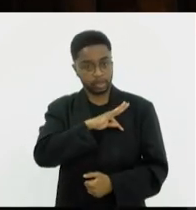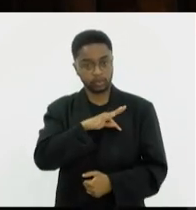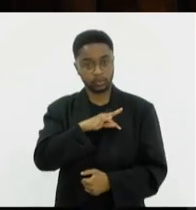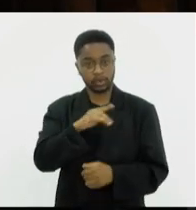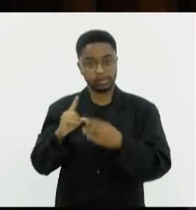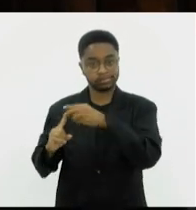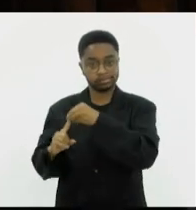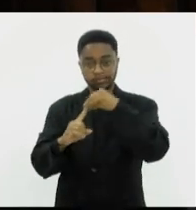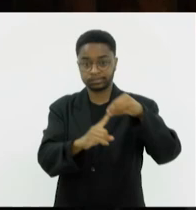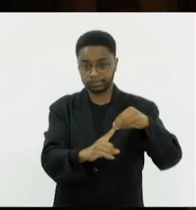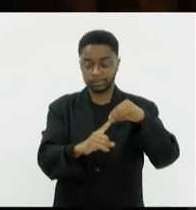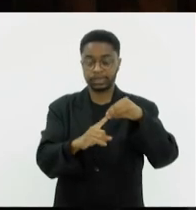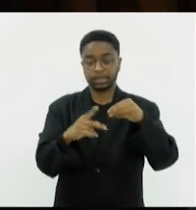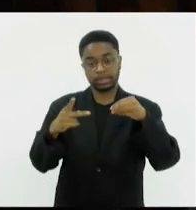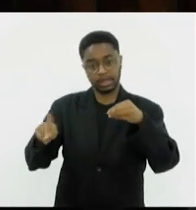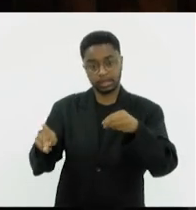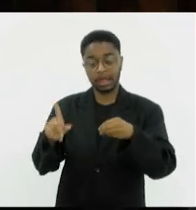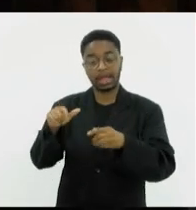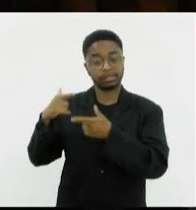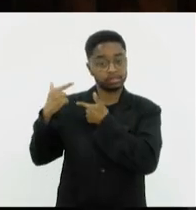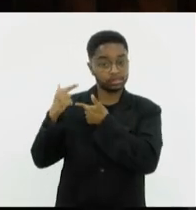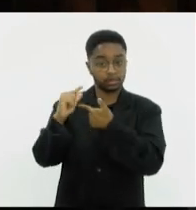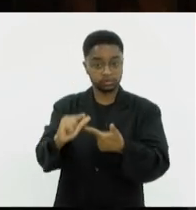ou seja,